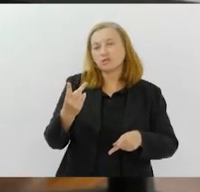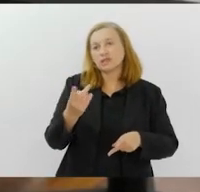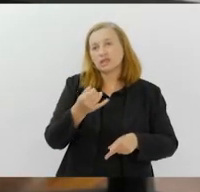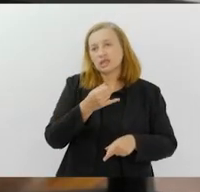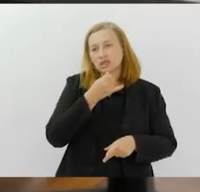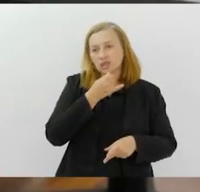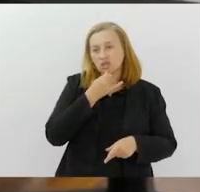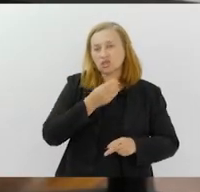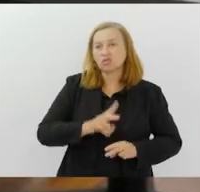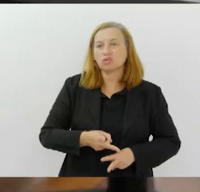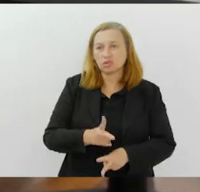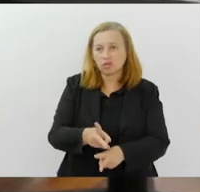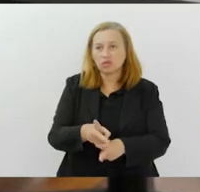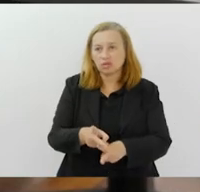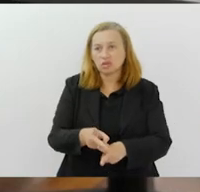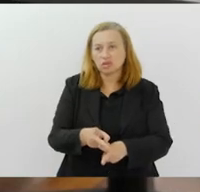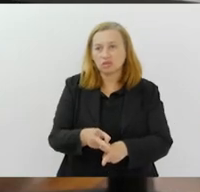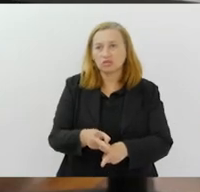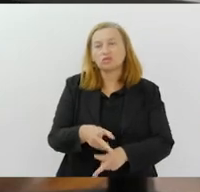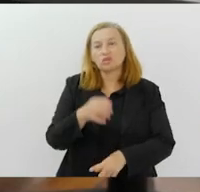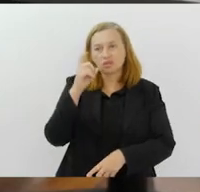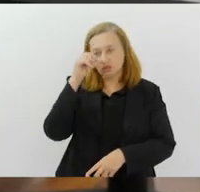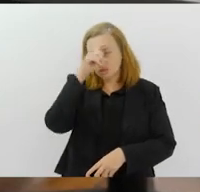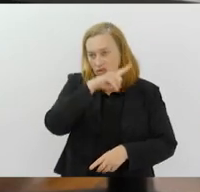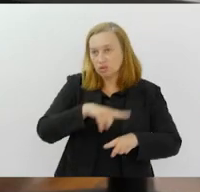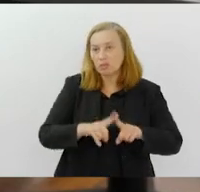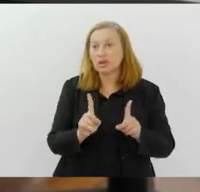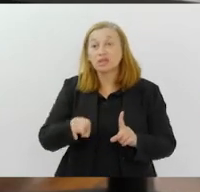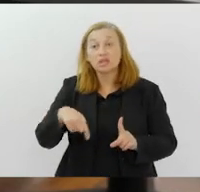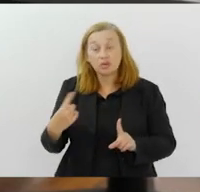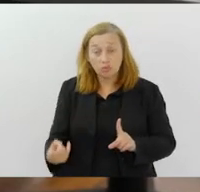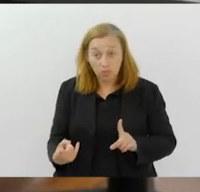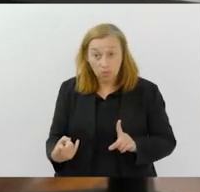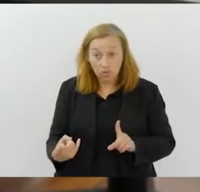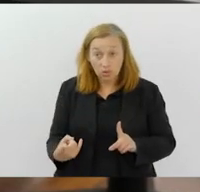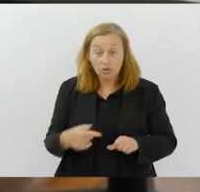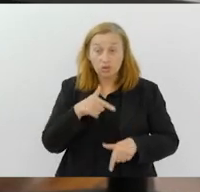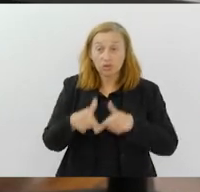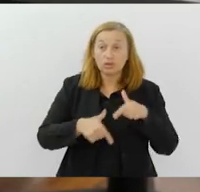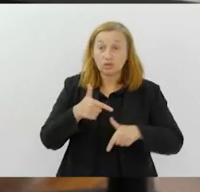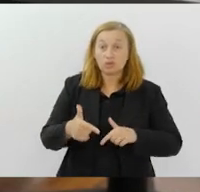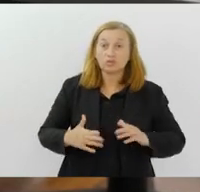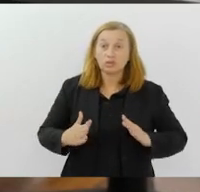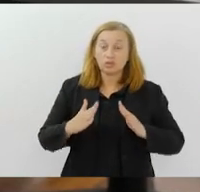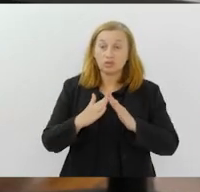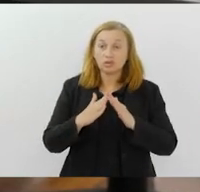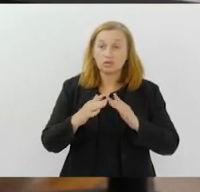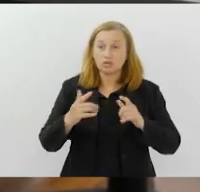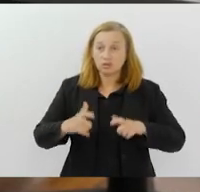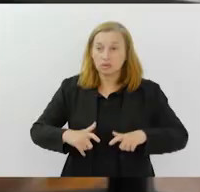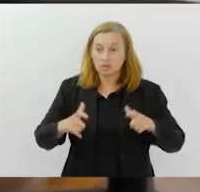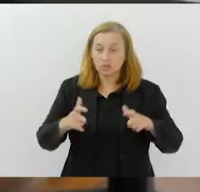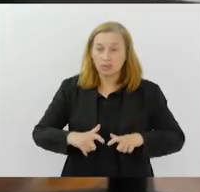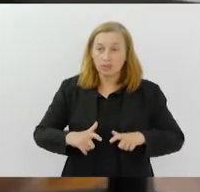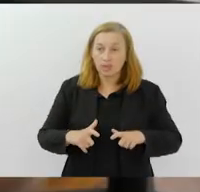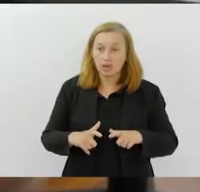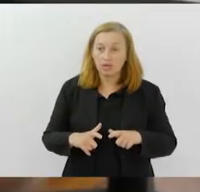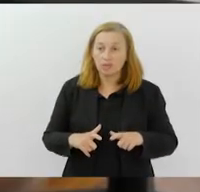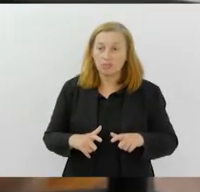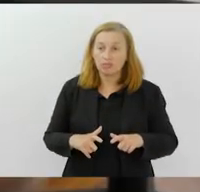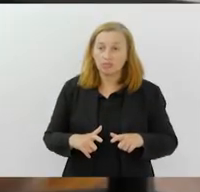vamos continuar numa situação difícil mas depois de hoje depois do trabalhos desta casa desse espaço